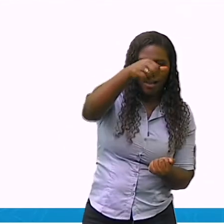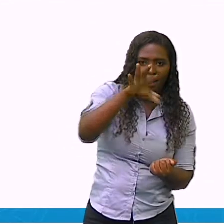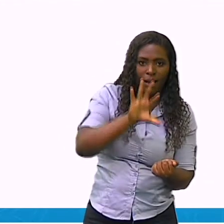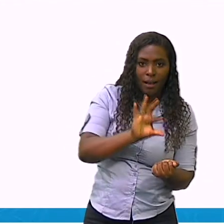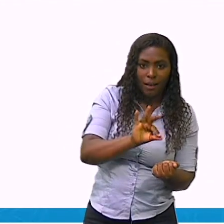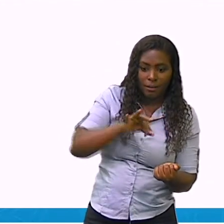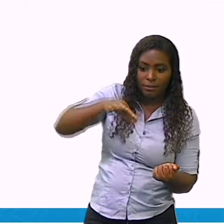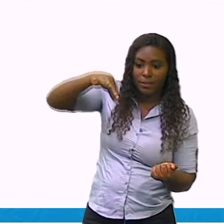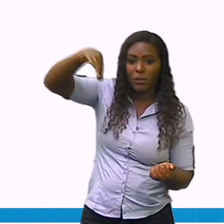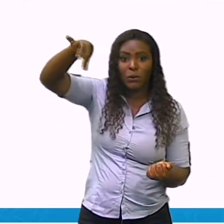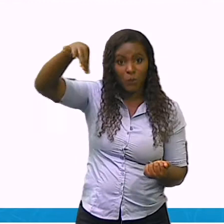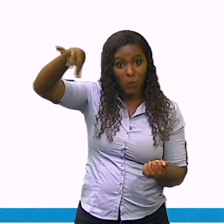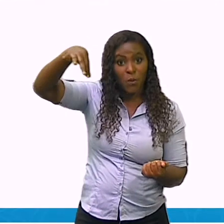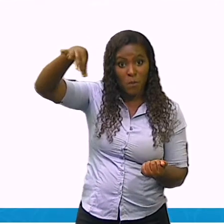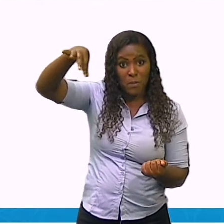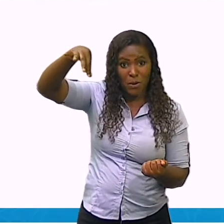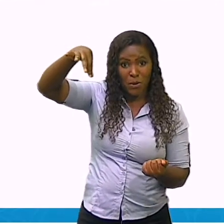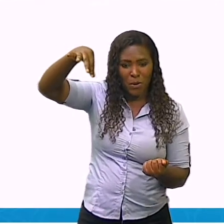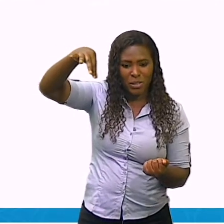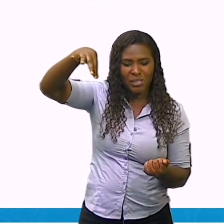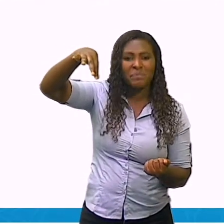ponto aqui.